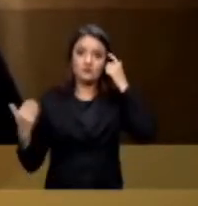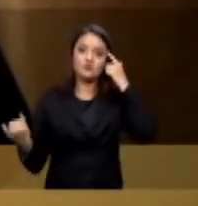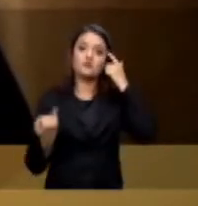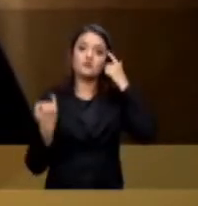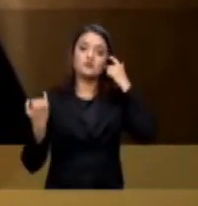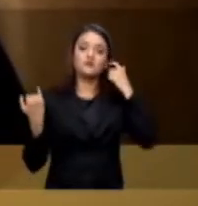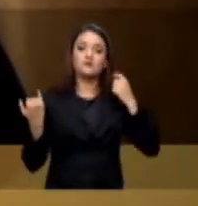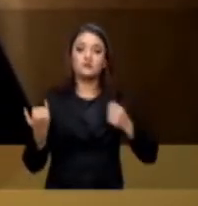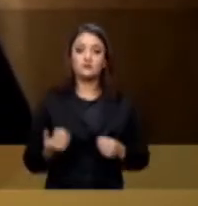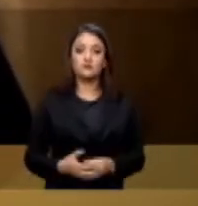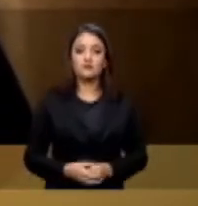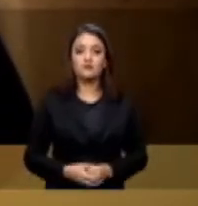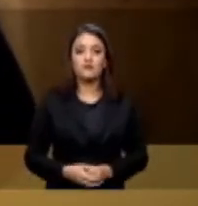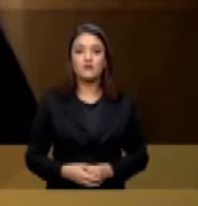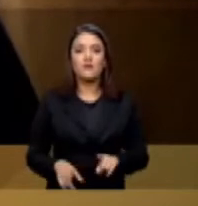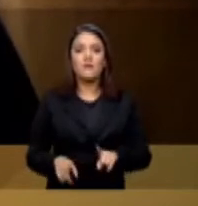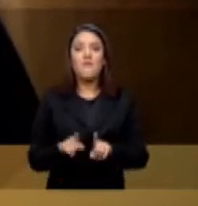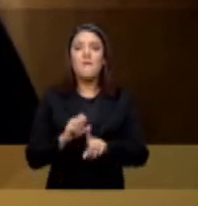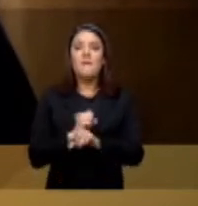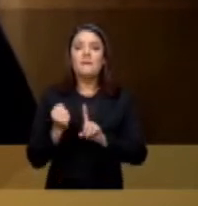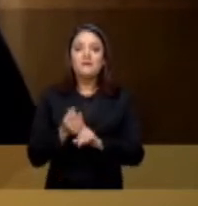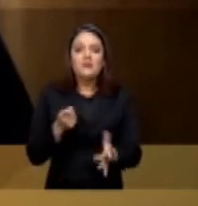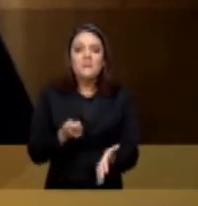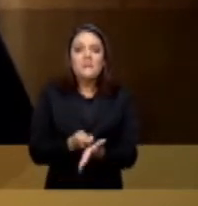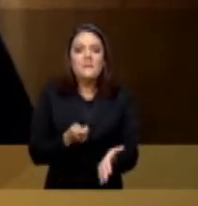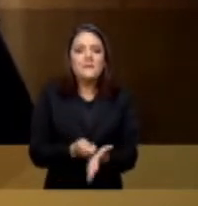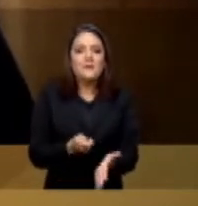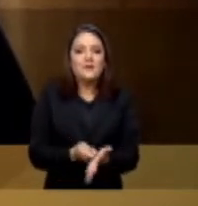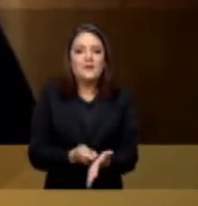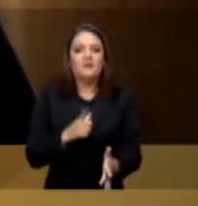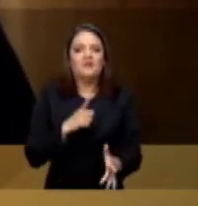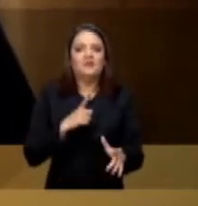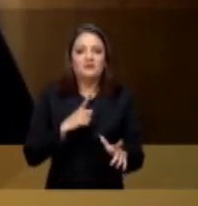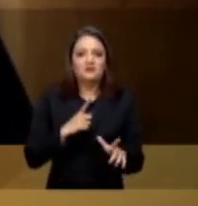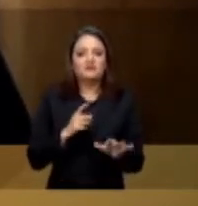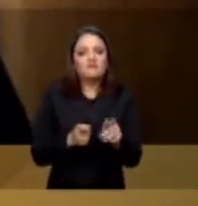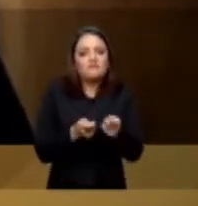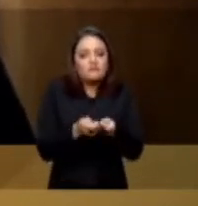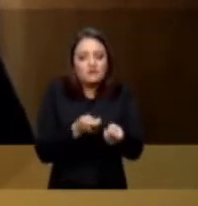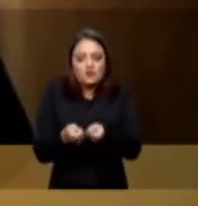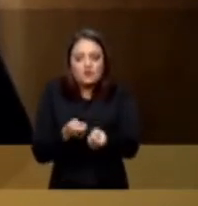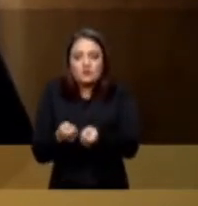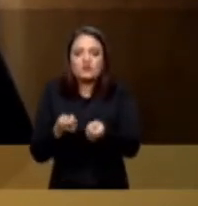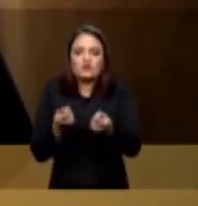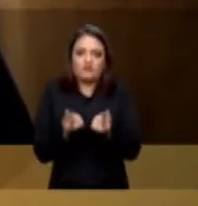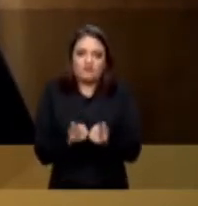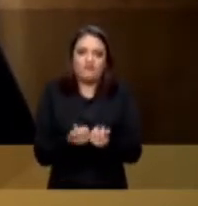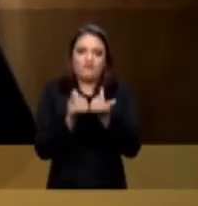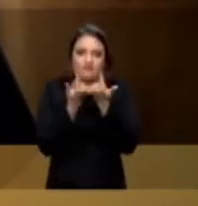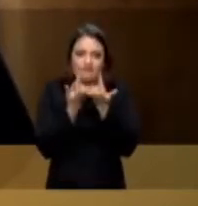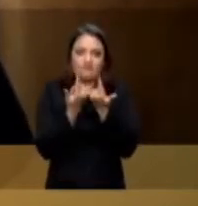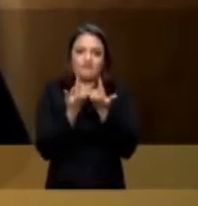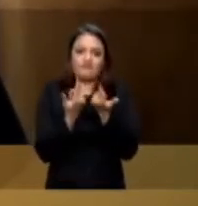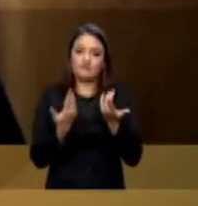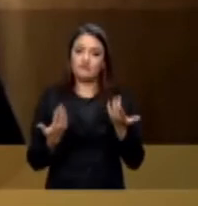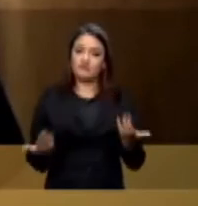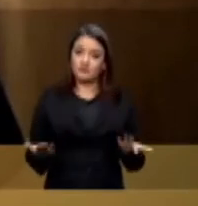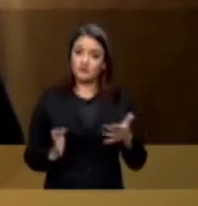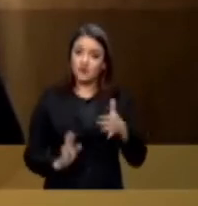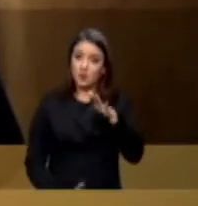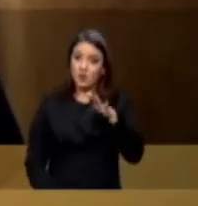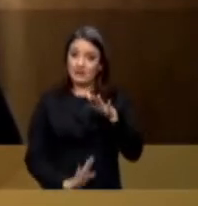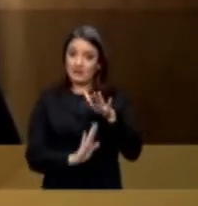e uma pressão social pela modicidade desses gastos. Lamento dizer que o teto